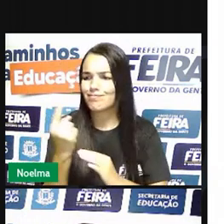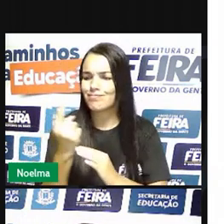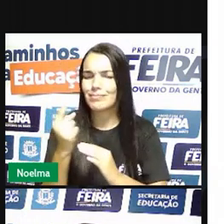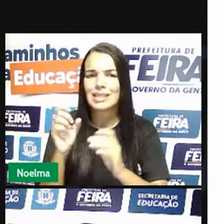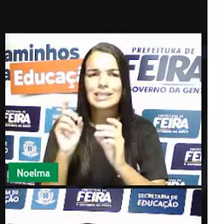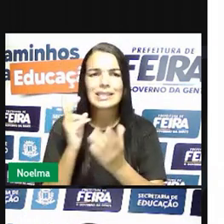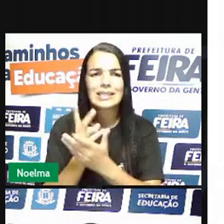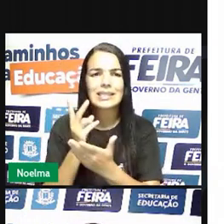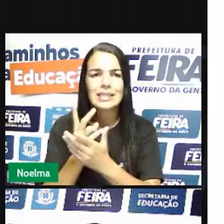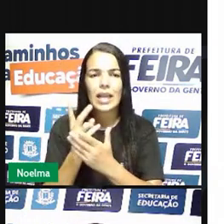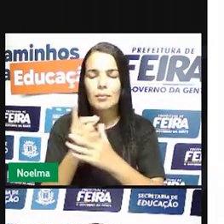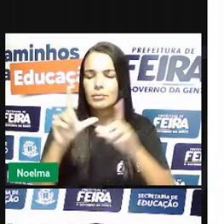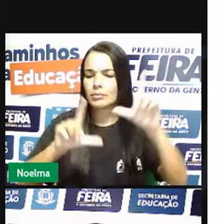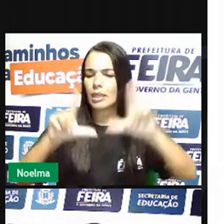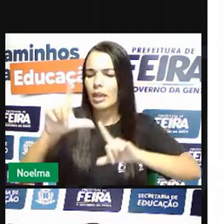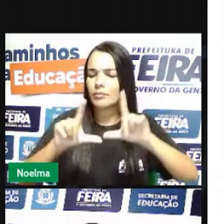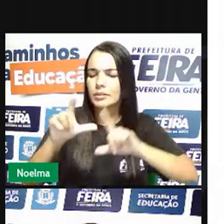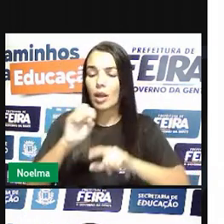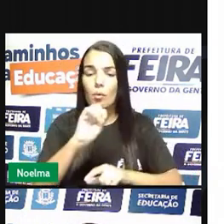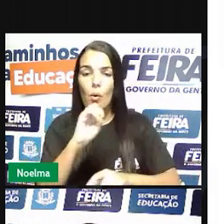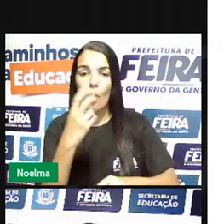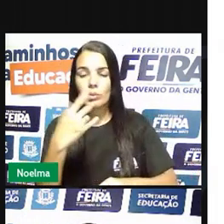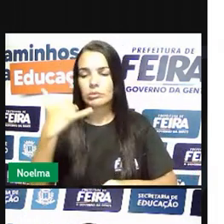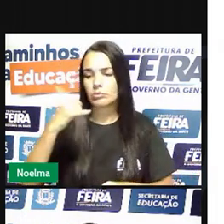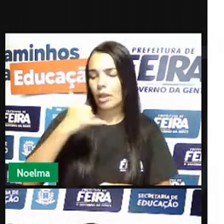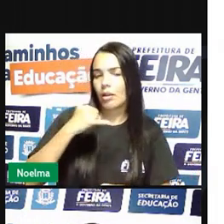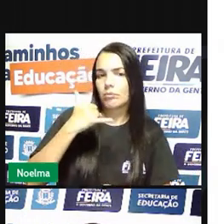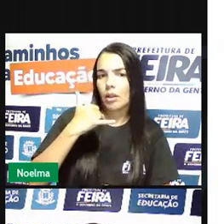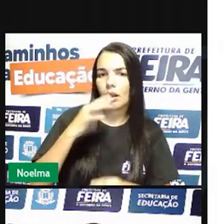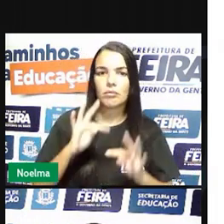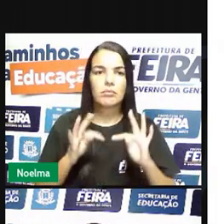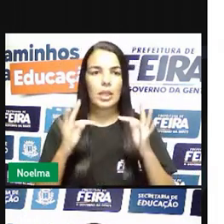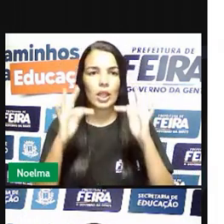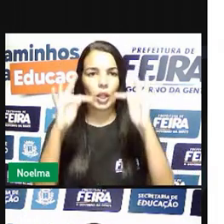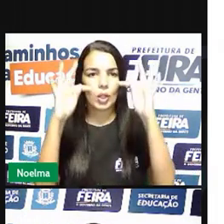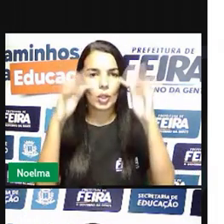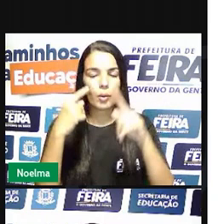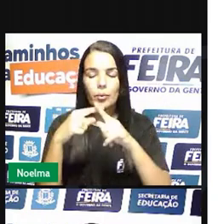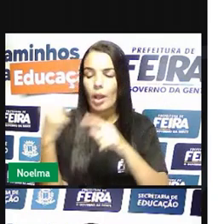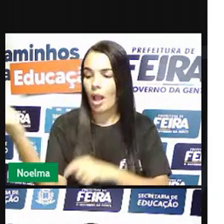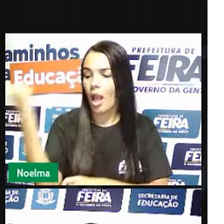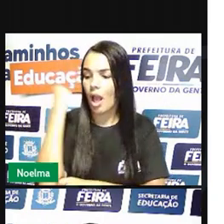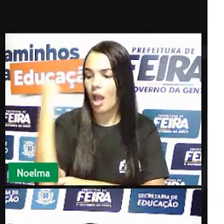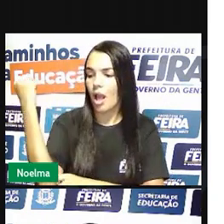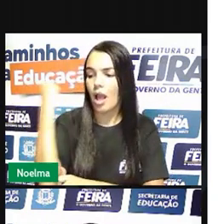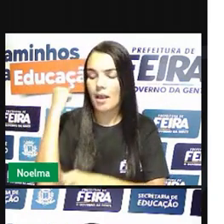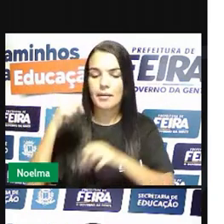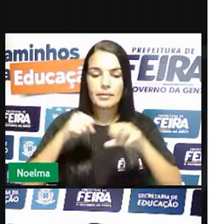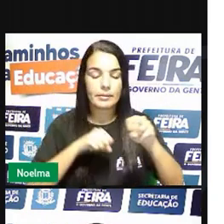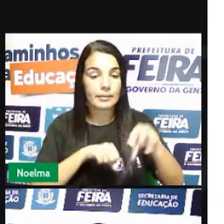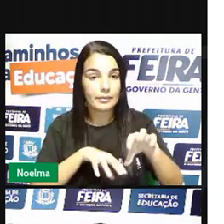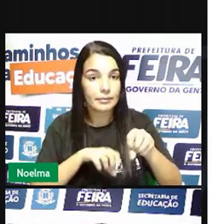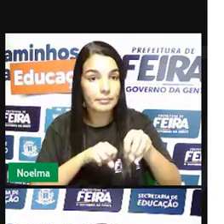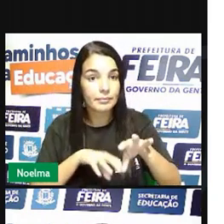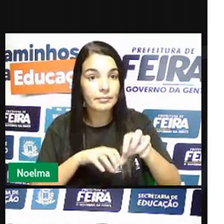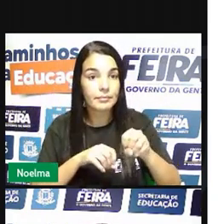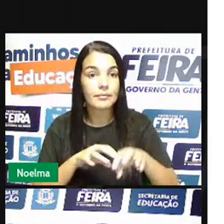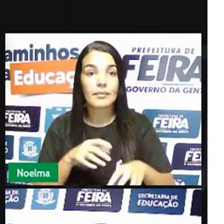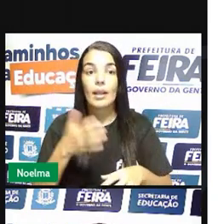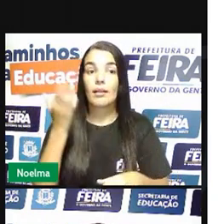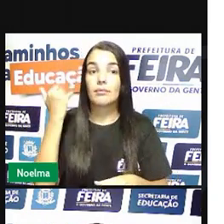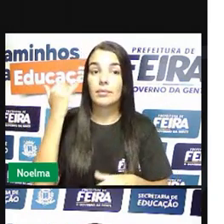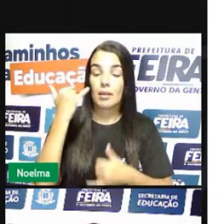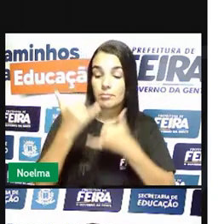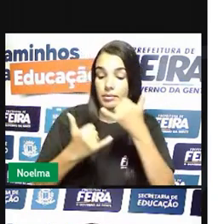a equipamentos tecnológicos, tendo em vista que as atividades físicas estavam mais presentes nas